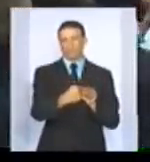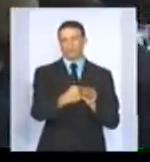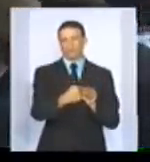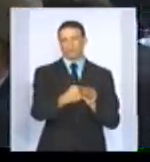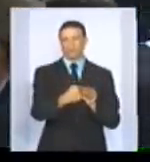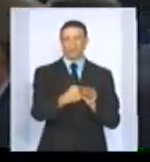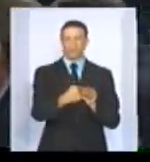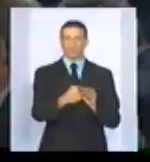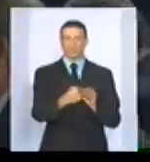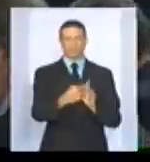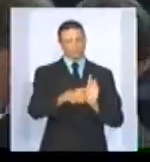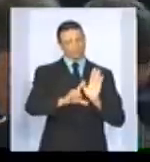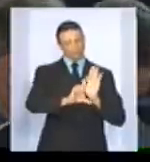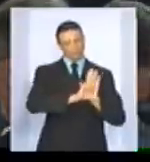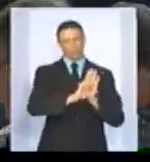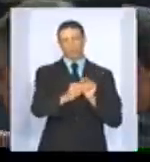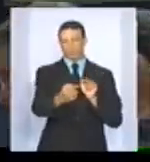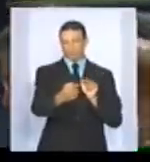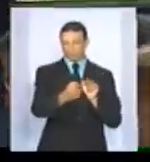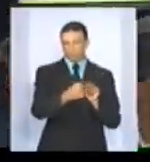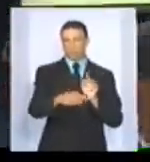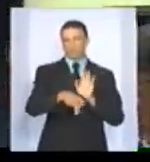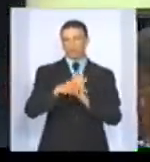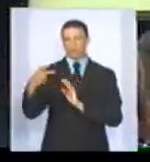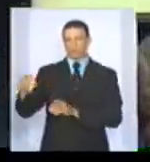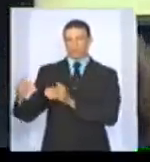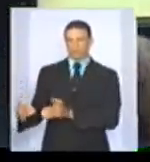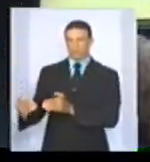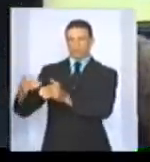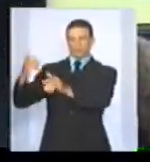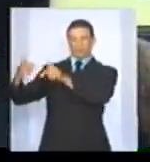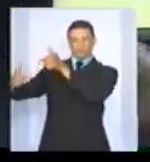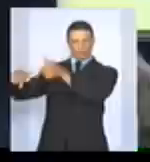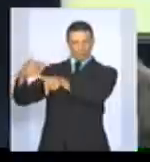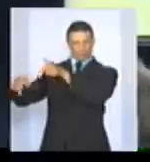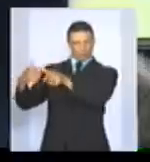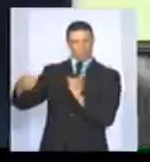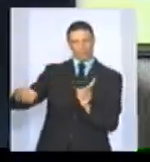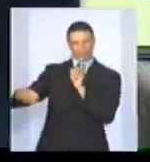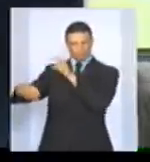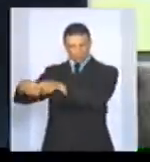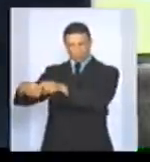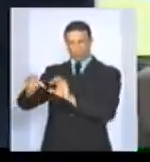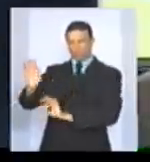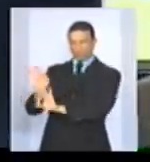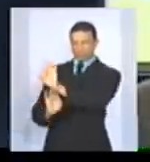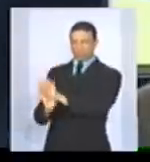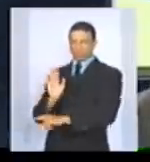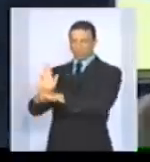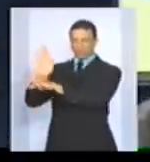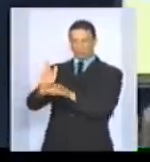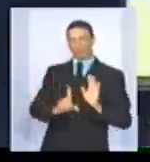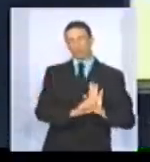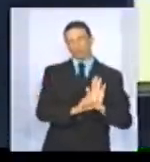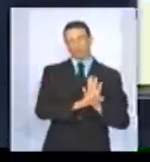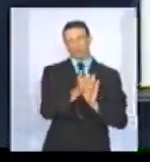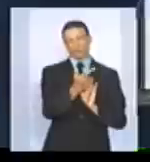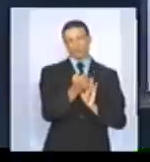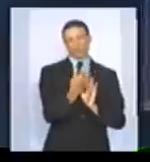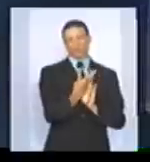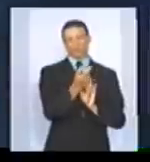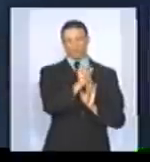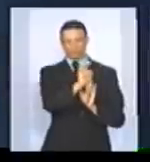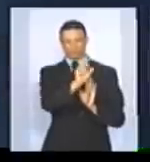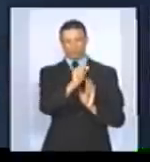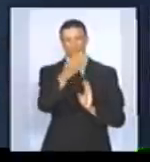com sua legalidade, né, do Ministério do Trabalho, é de trazer à baila que diversos dispositivos contidos na Lei 12.485 de